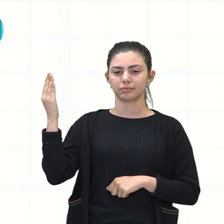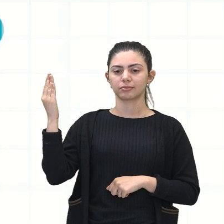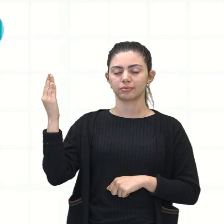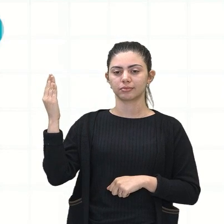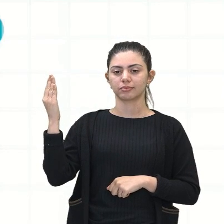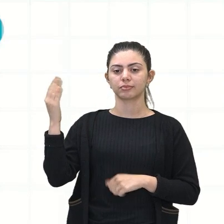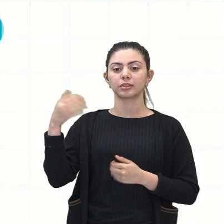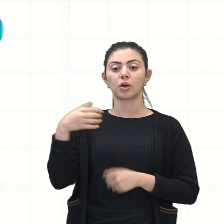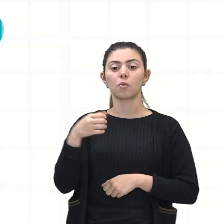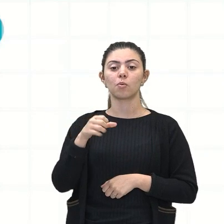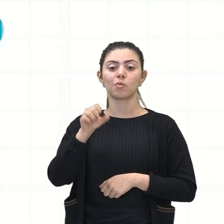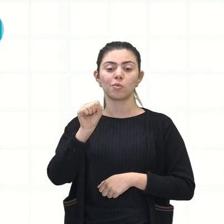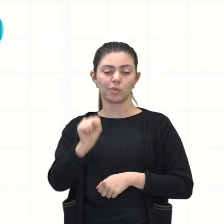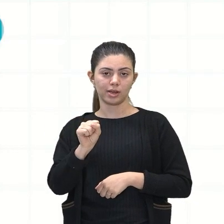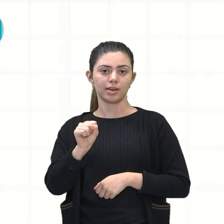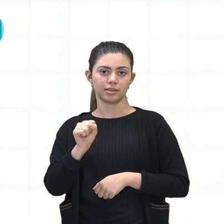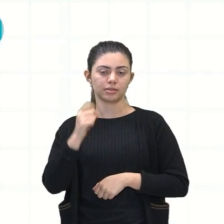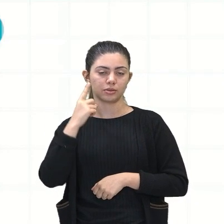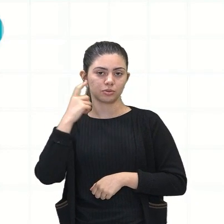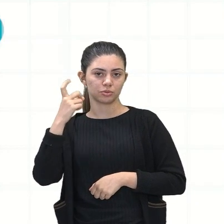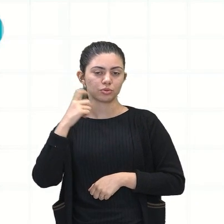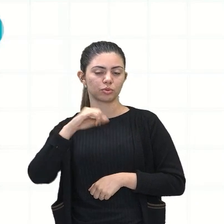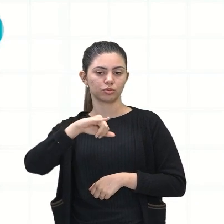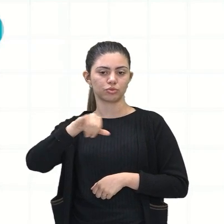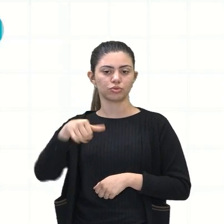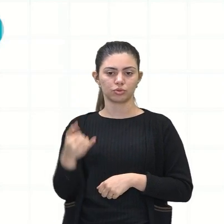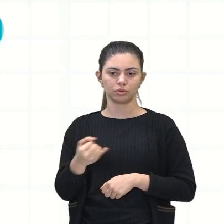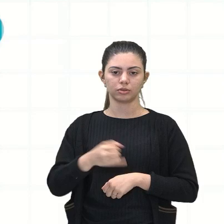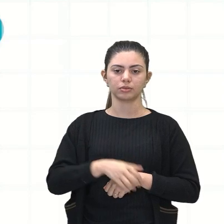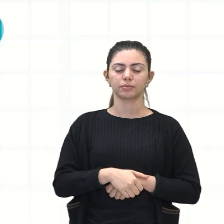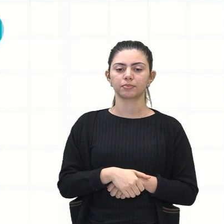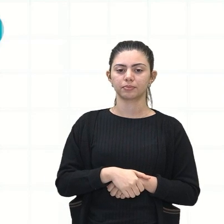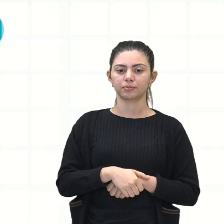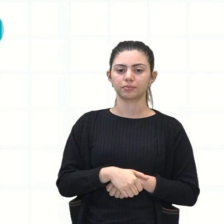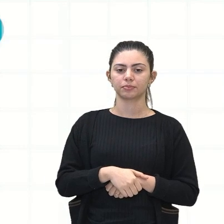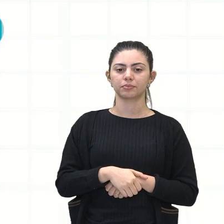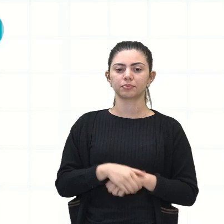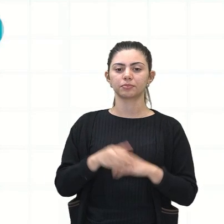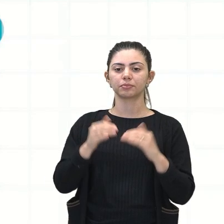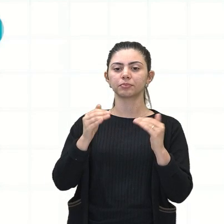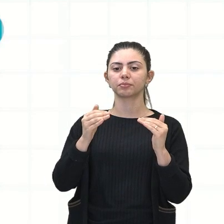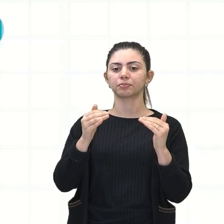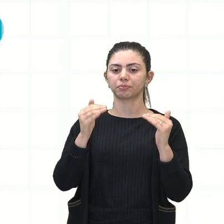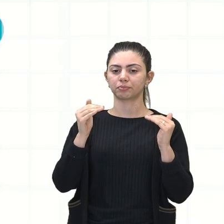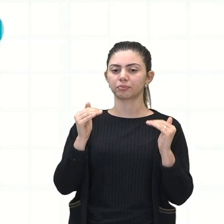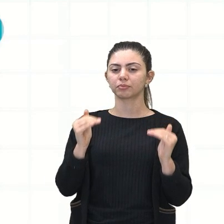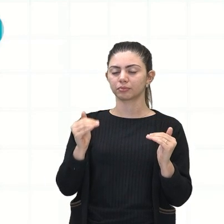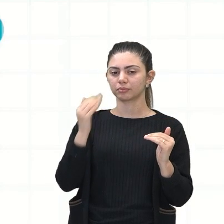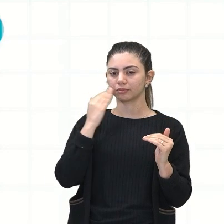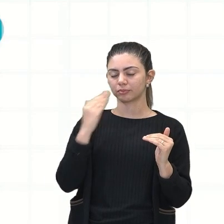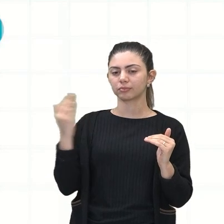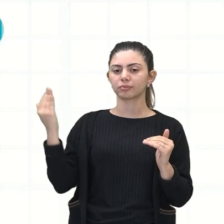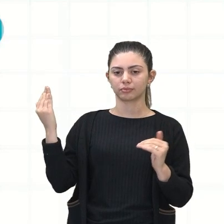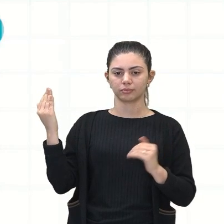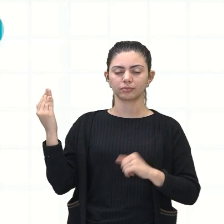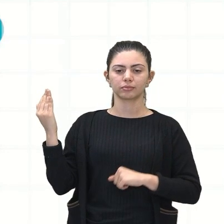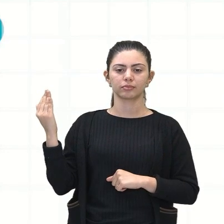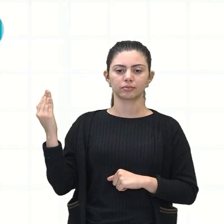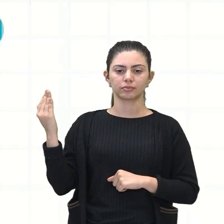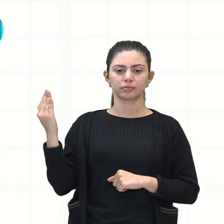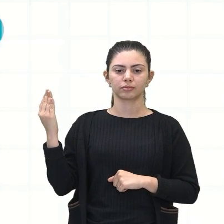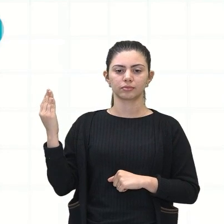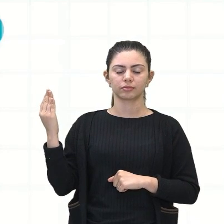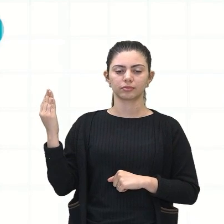S tem o som de J mesmo. Usually, always, usually,